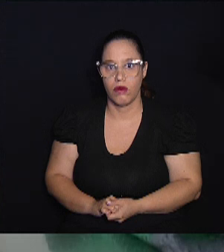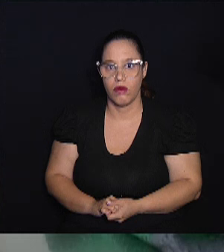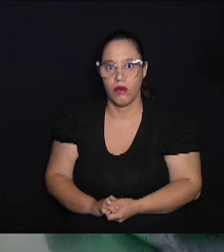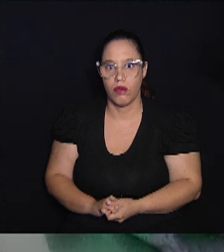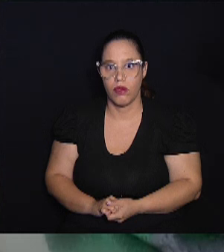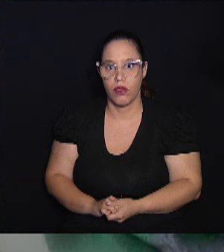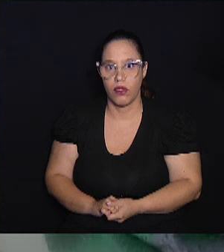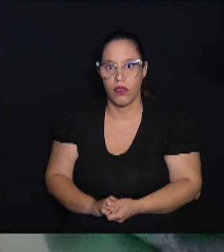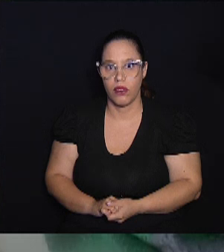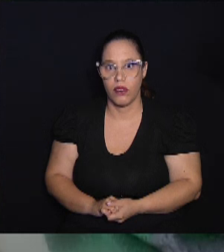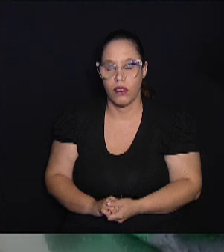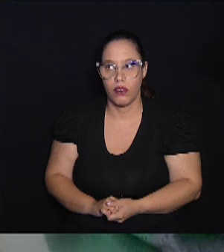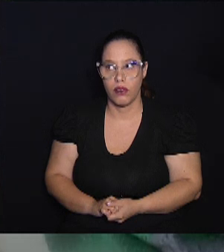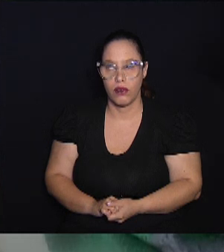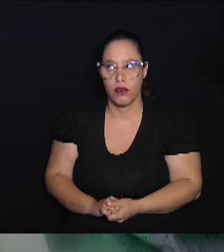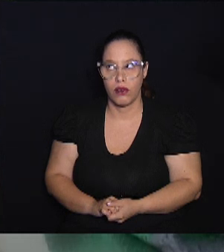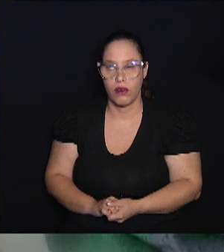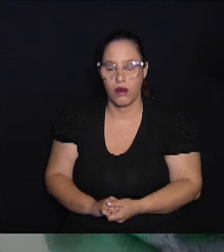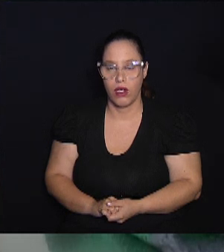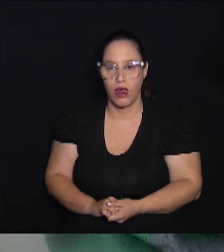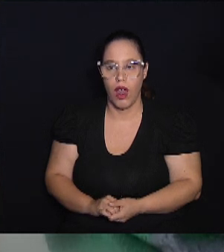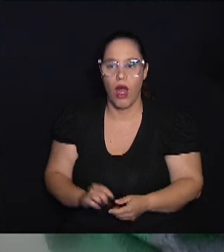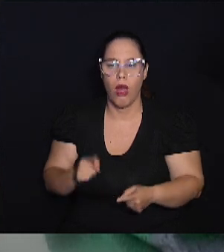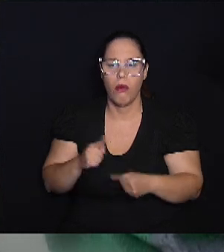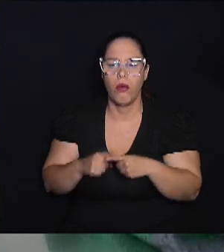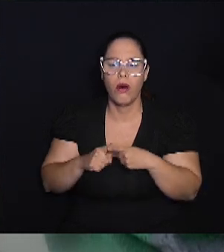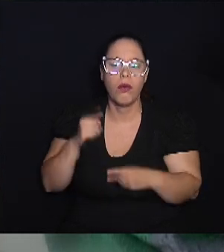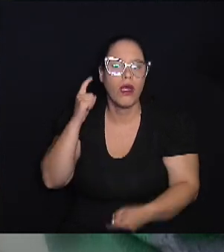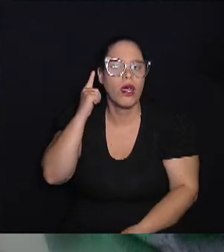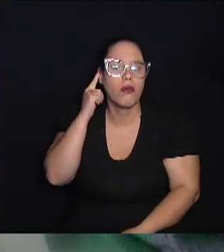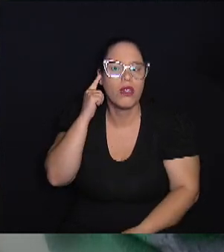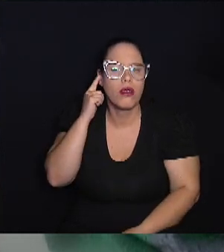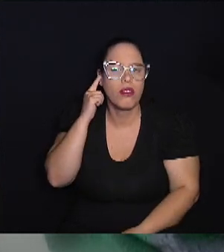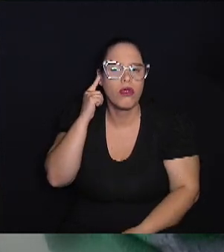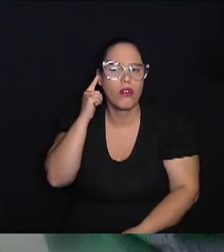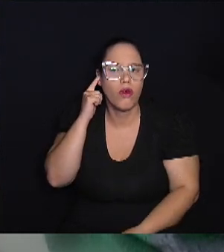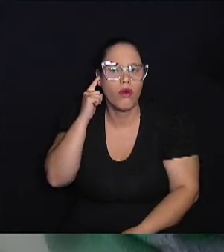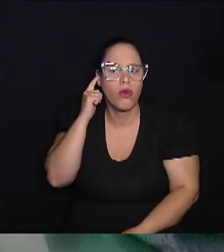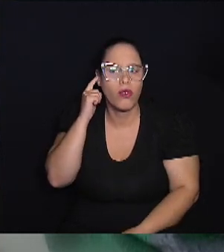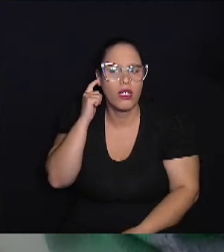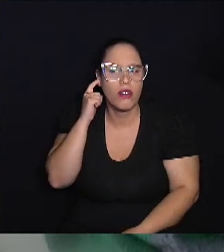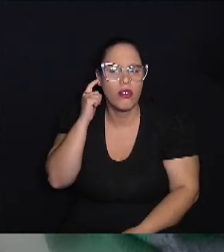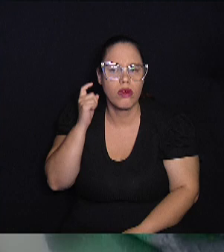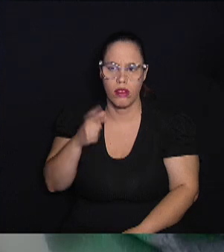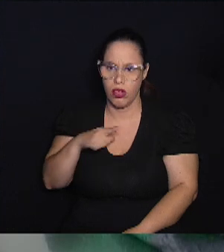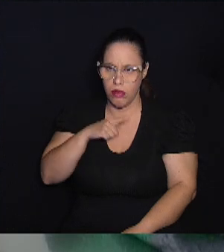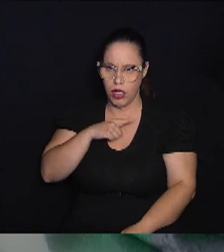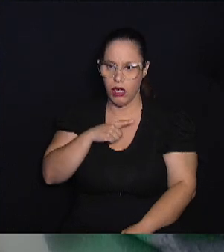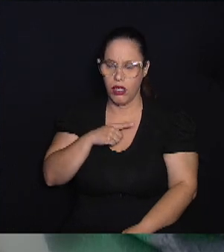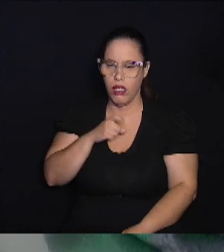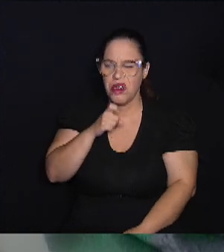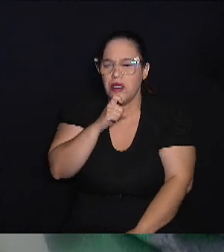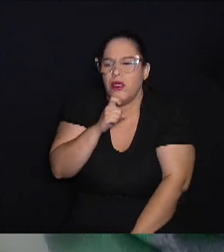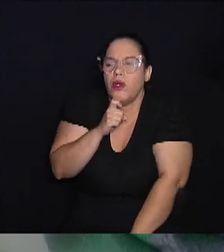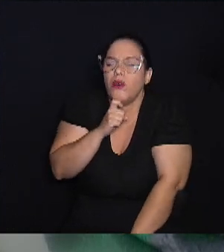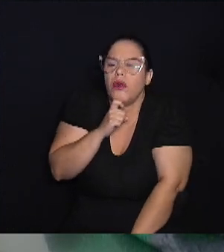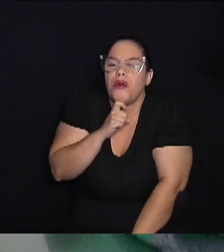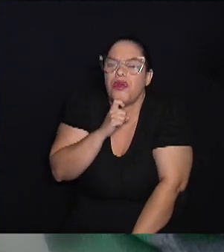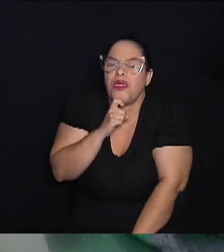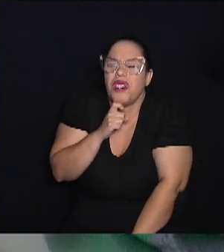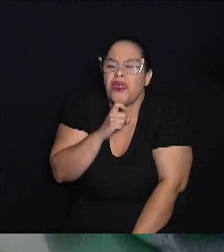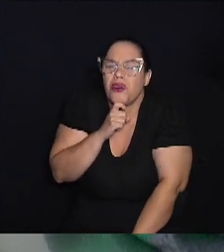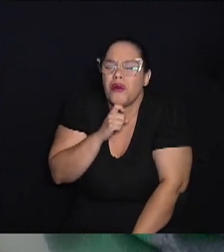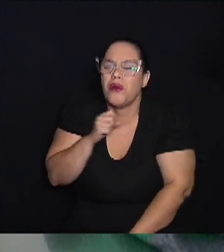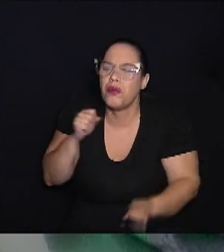ouvidos, nos tímpanos na época do frio? Podem ter? Isso, nessa época do frio, principalmente esses pacientes